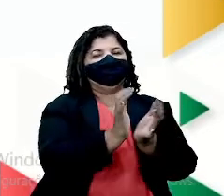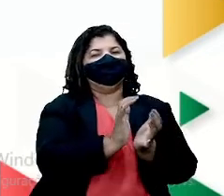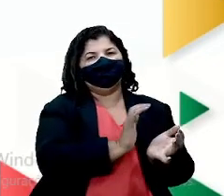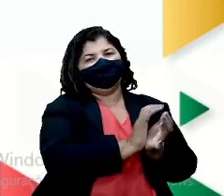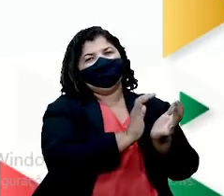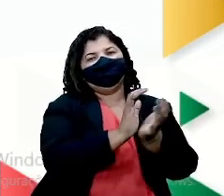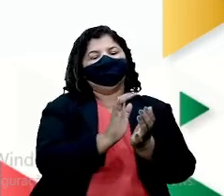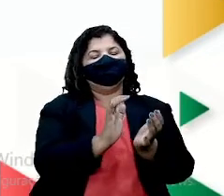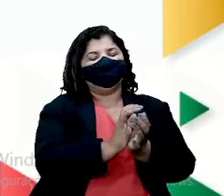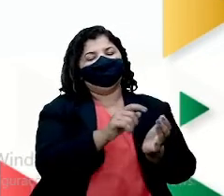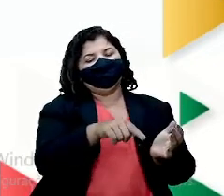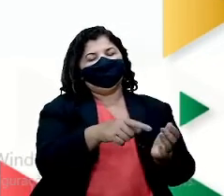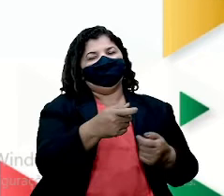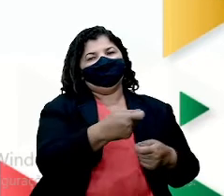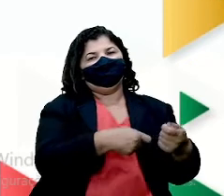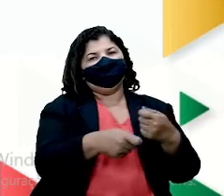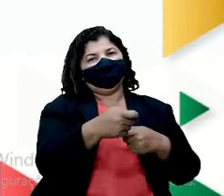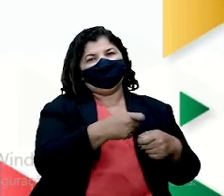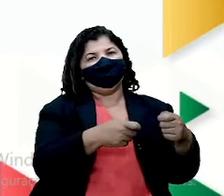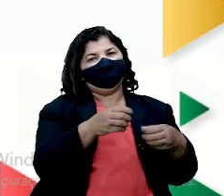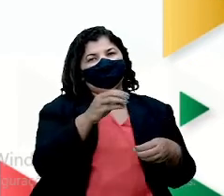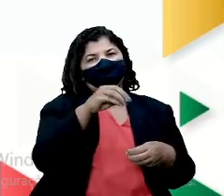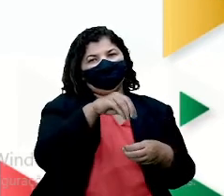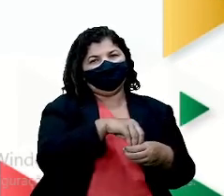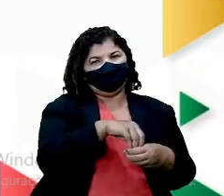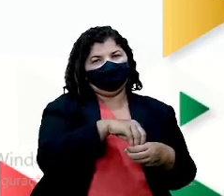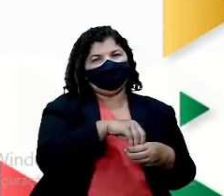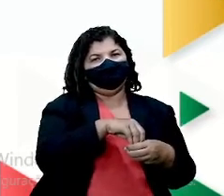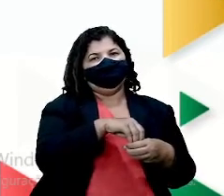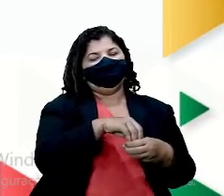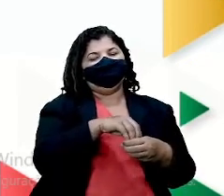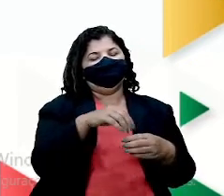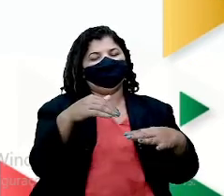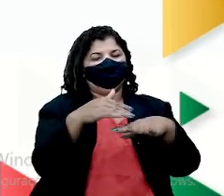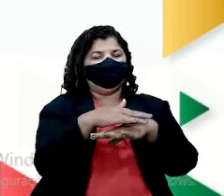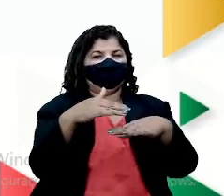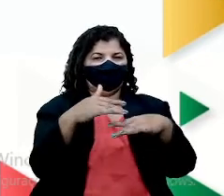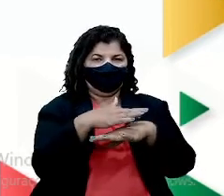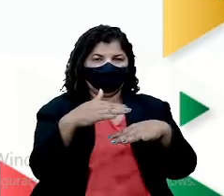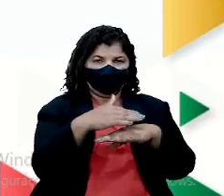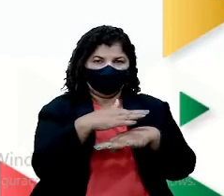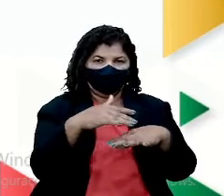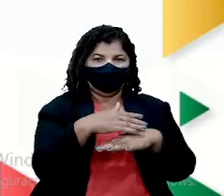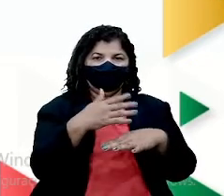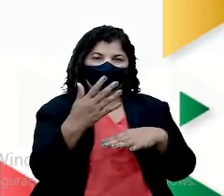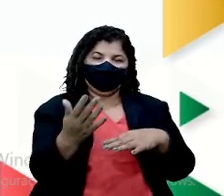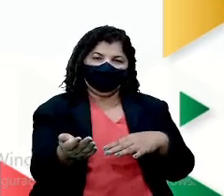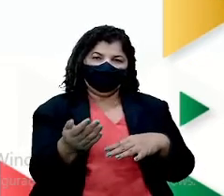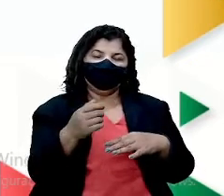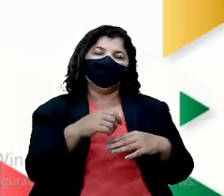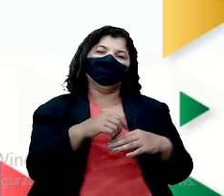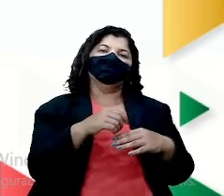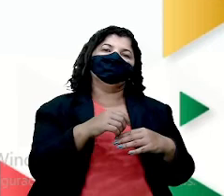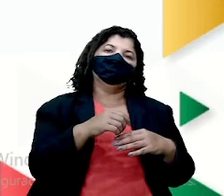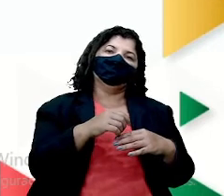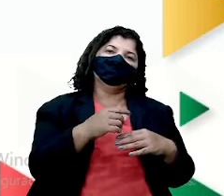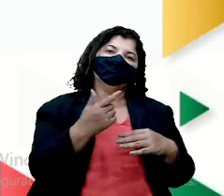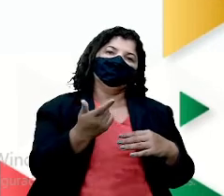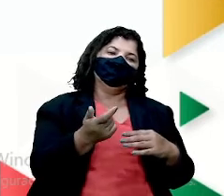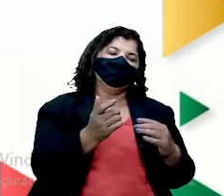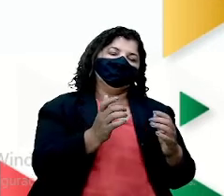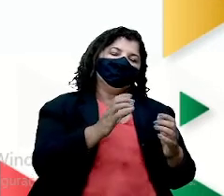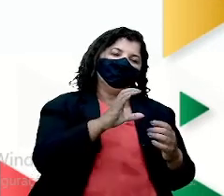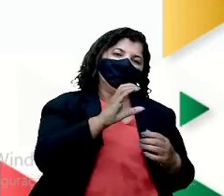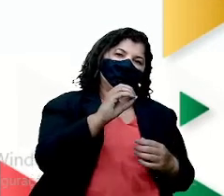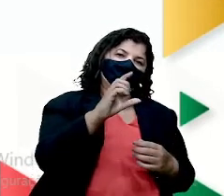comercializar exclusivamente com quem? Com a metrópole. Então, na realidade, colonialismo, o exclusivo